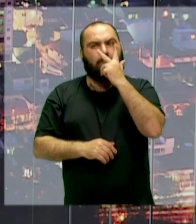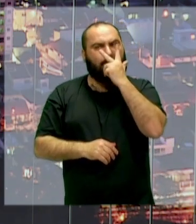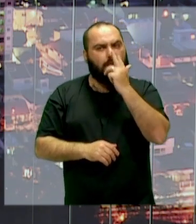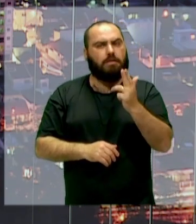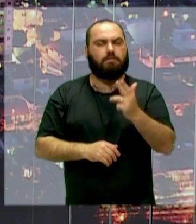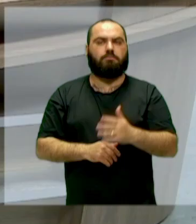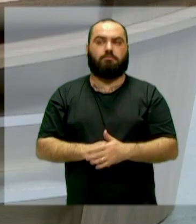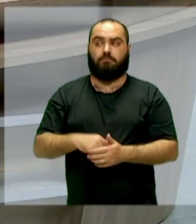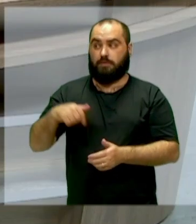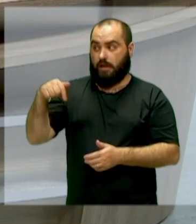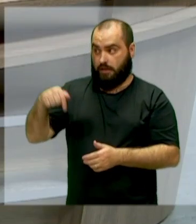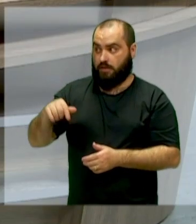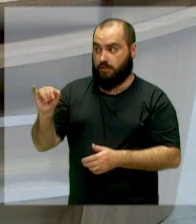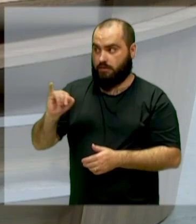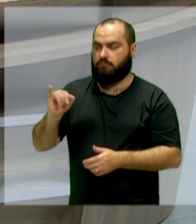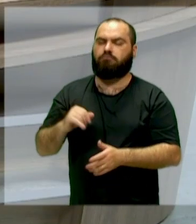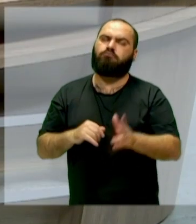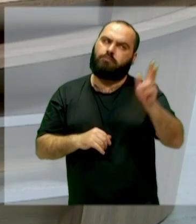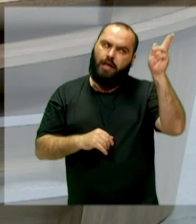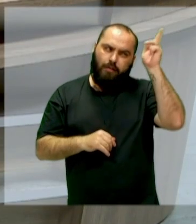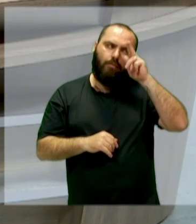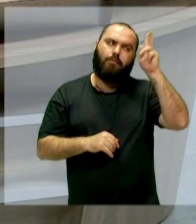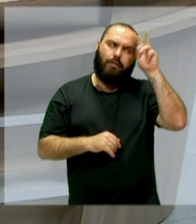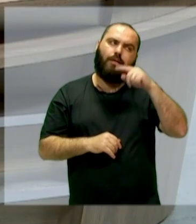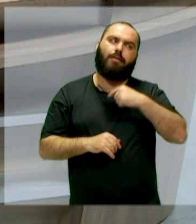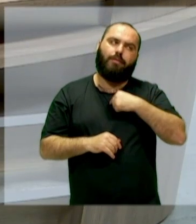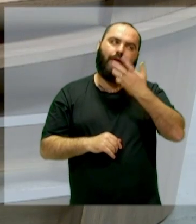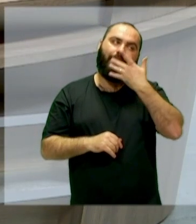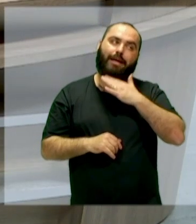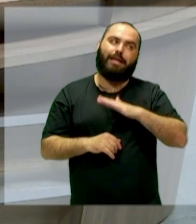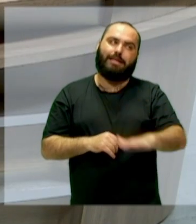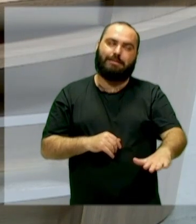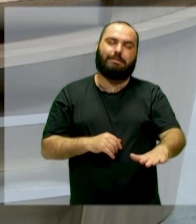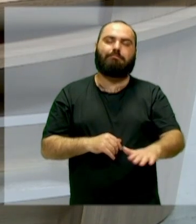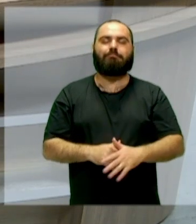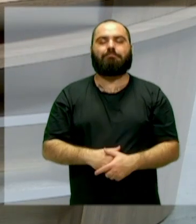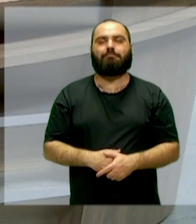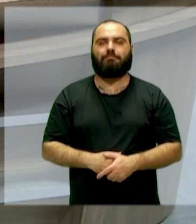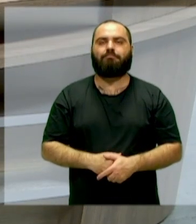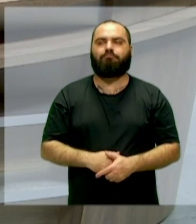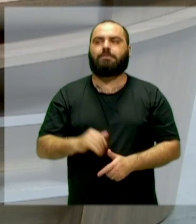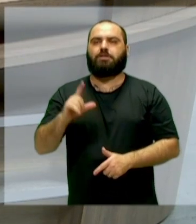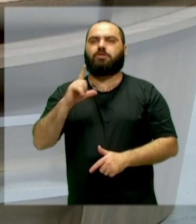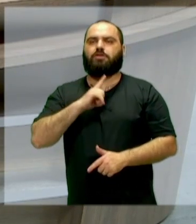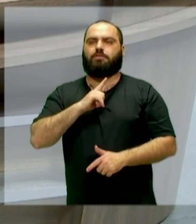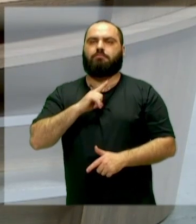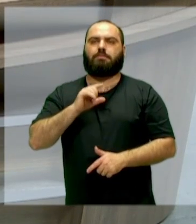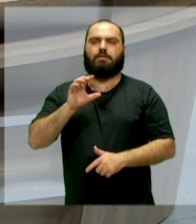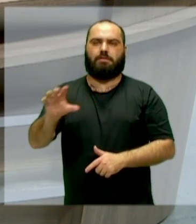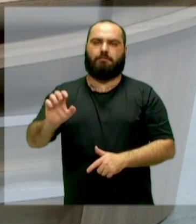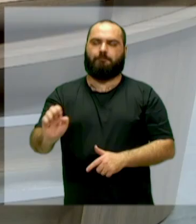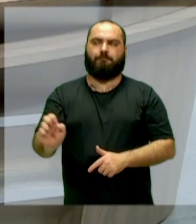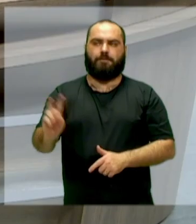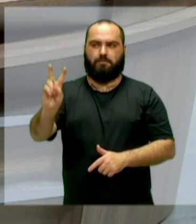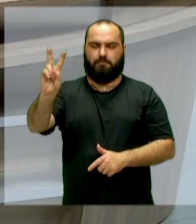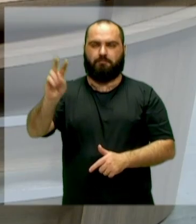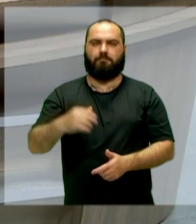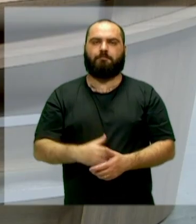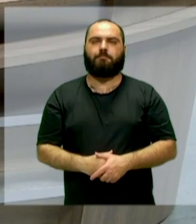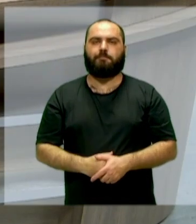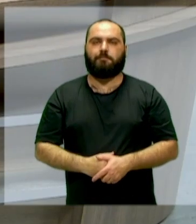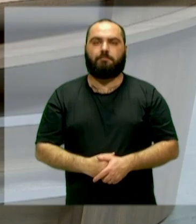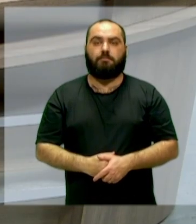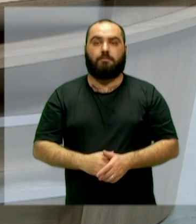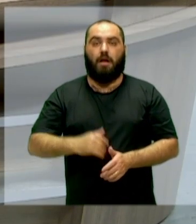aqui em Itajaí em itaj eu lembro era criança existia existia essa taxa eh e as